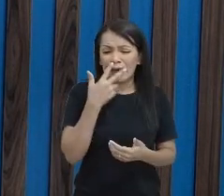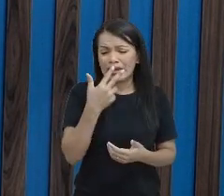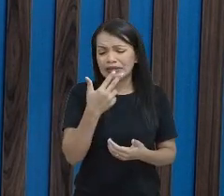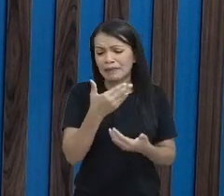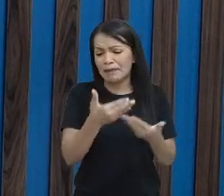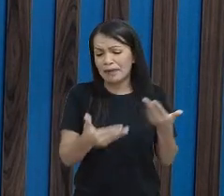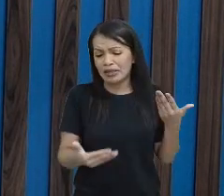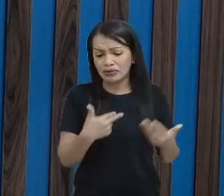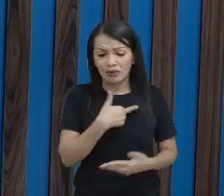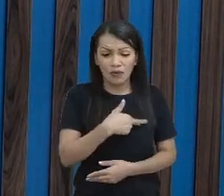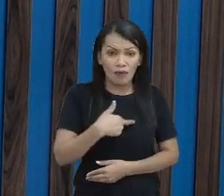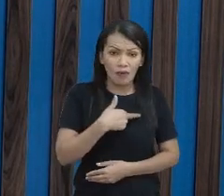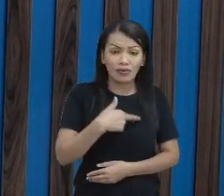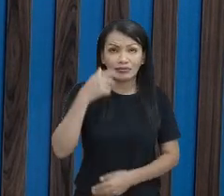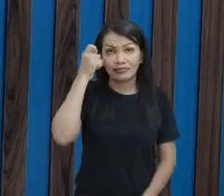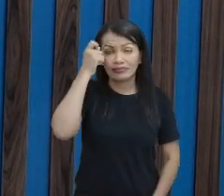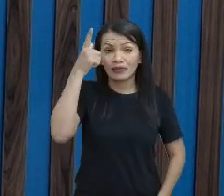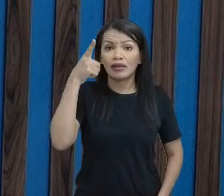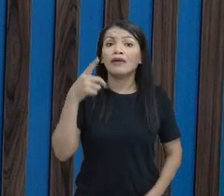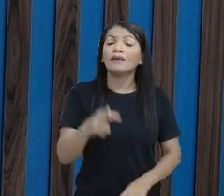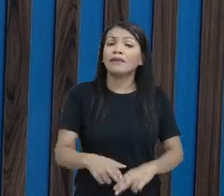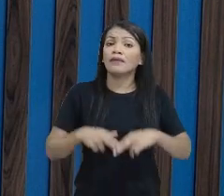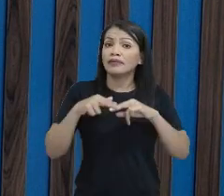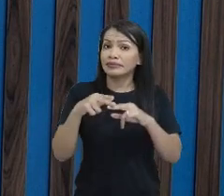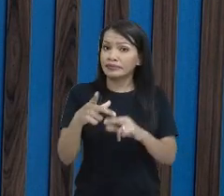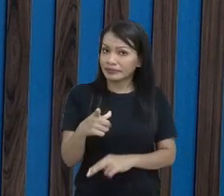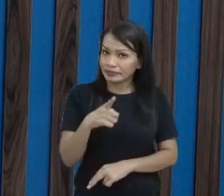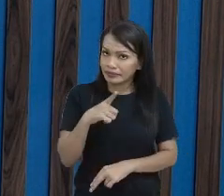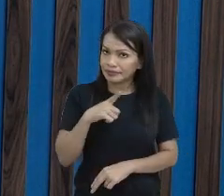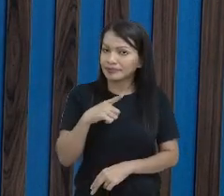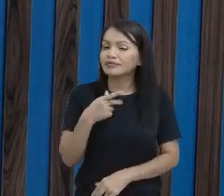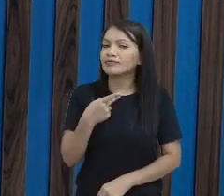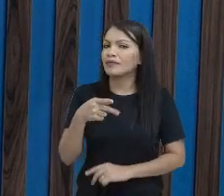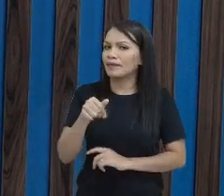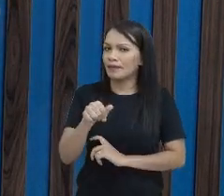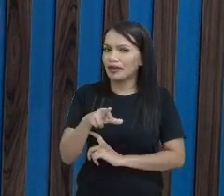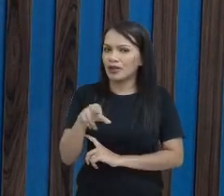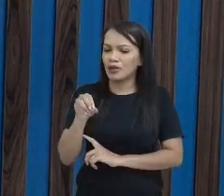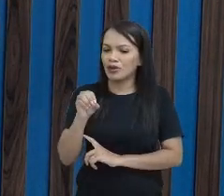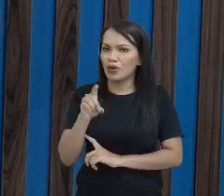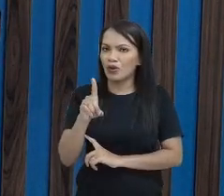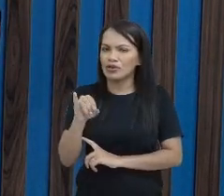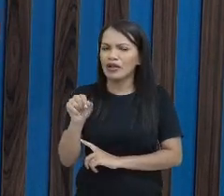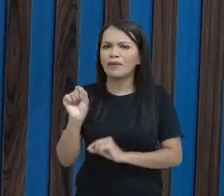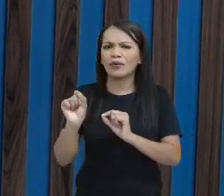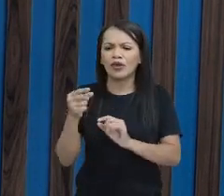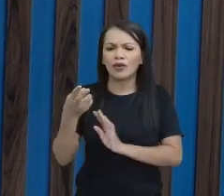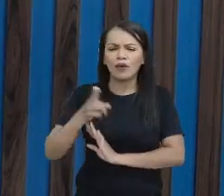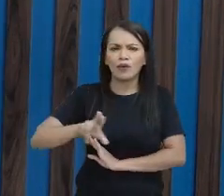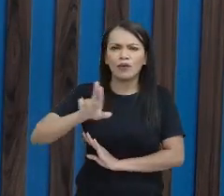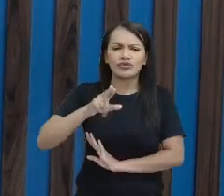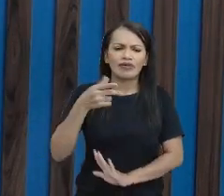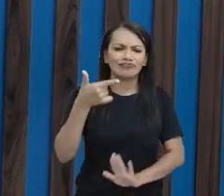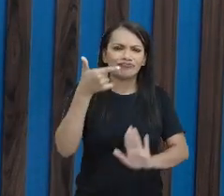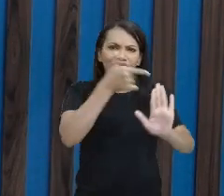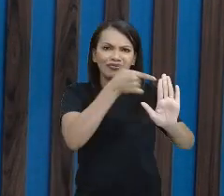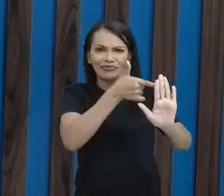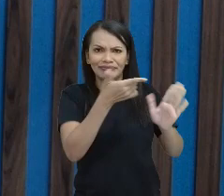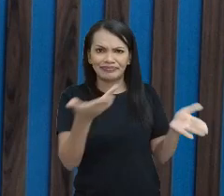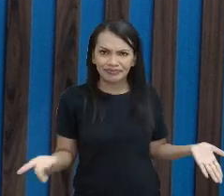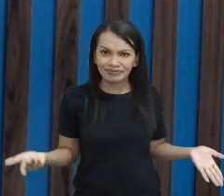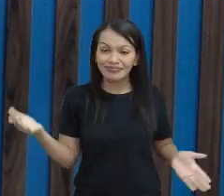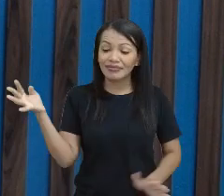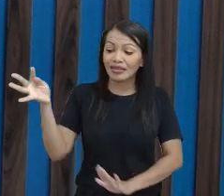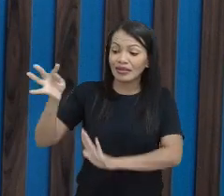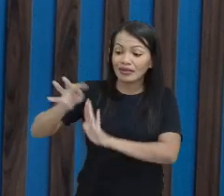essa idealização. E por isso a gente tem aqui uma paródia. E aí, e os textos do começo da aula,